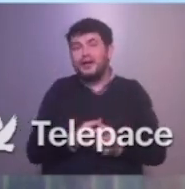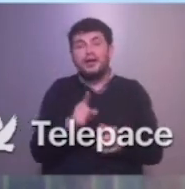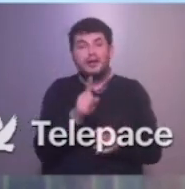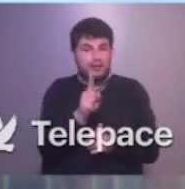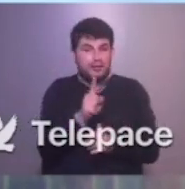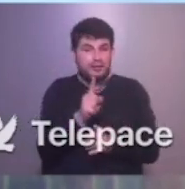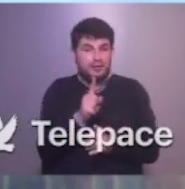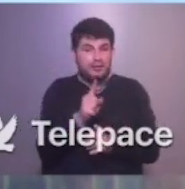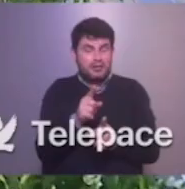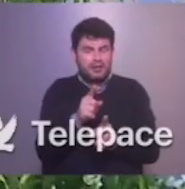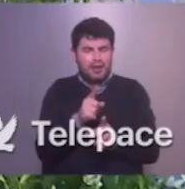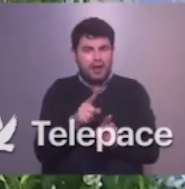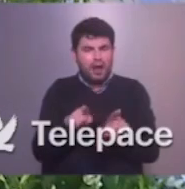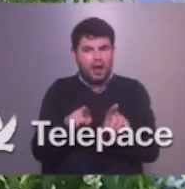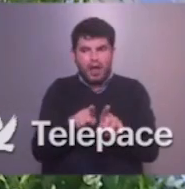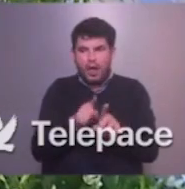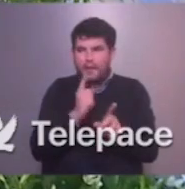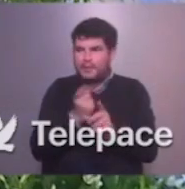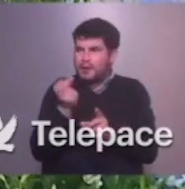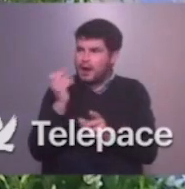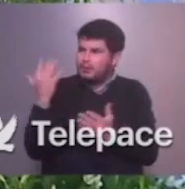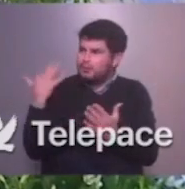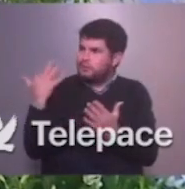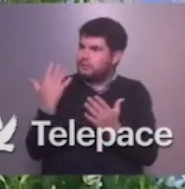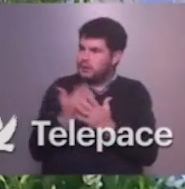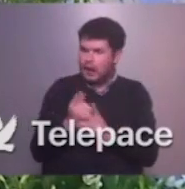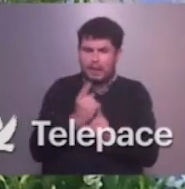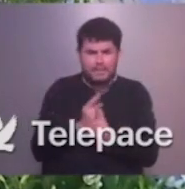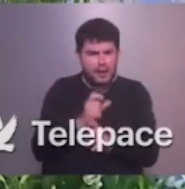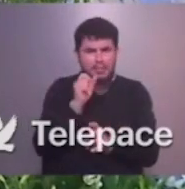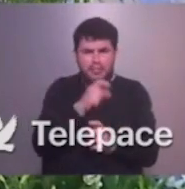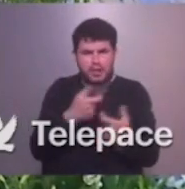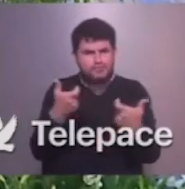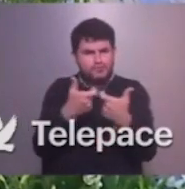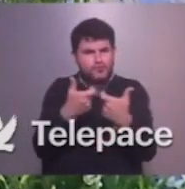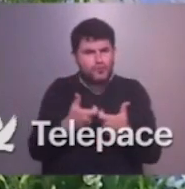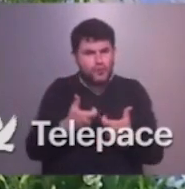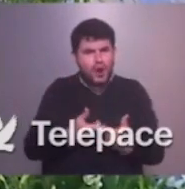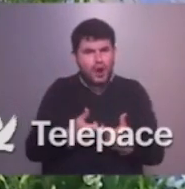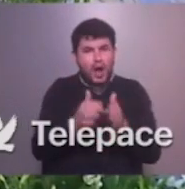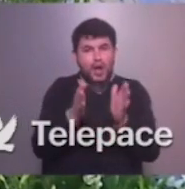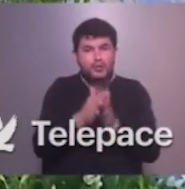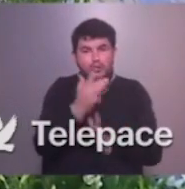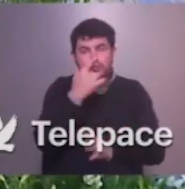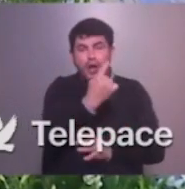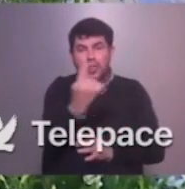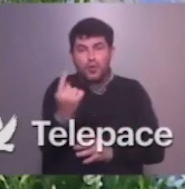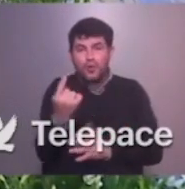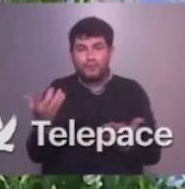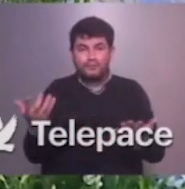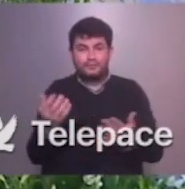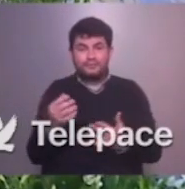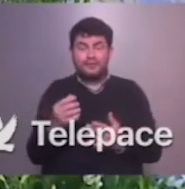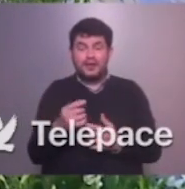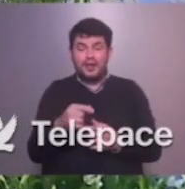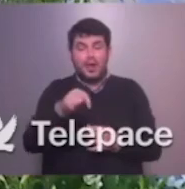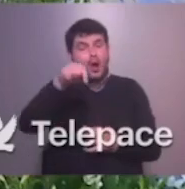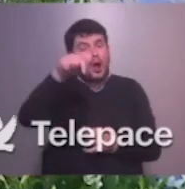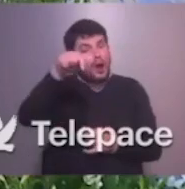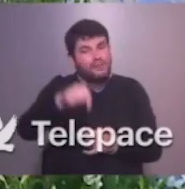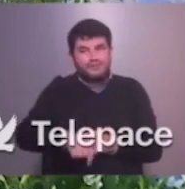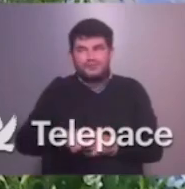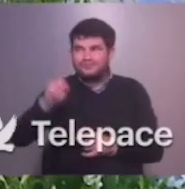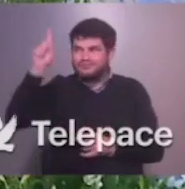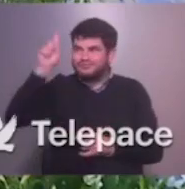e que não perderam nenhuma atualidade e se aplicam hoje a todos e a cada um de nós. Eles, que desde a